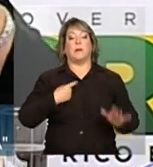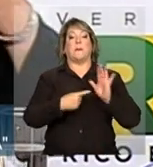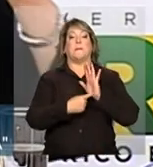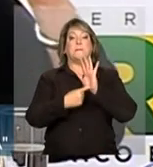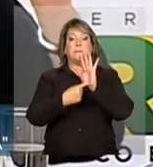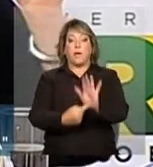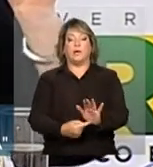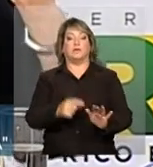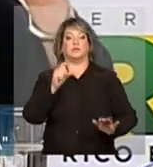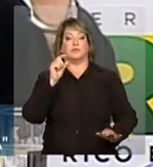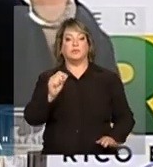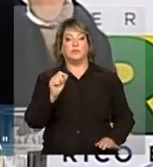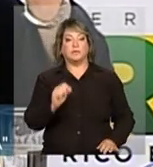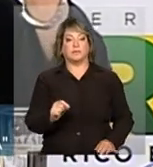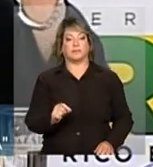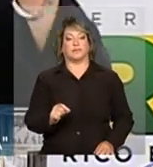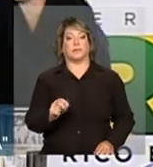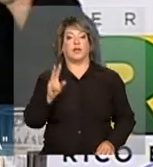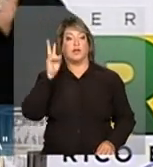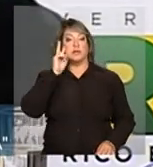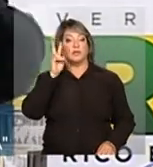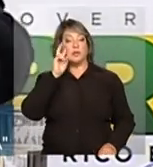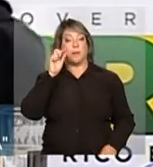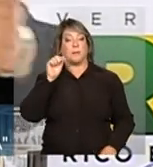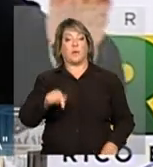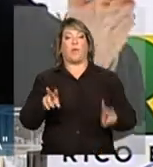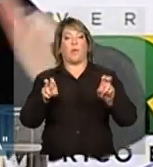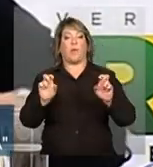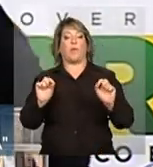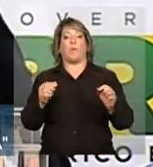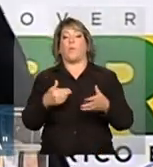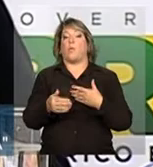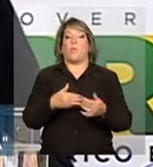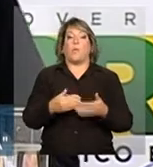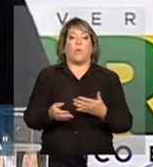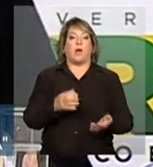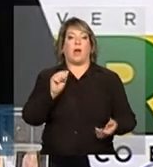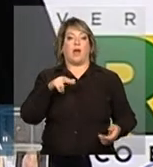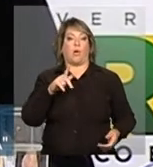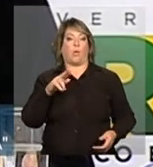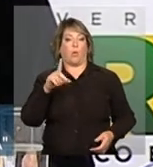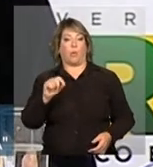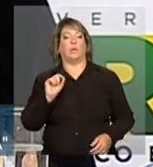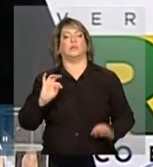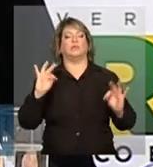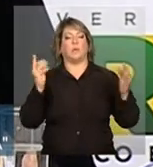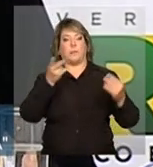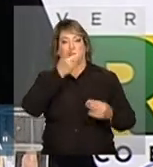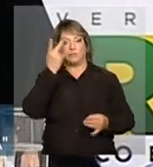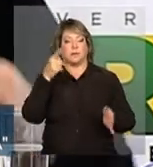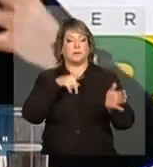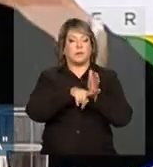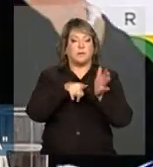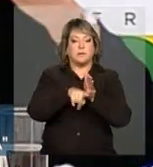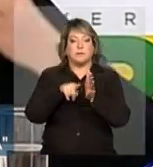que, abordando o assunto de qualquer ângulo, os entrevistados estavam